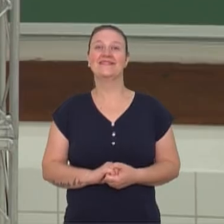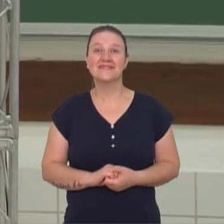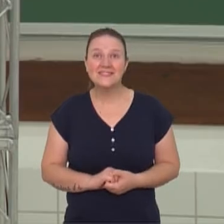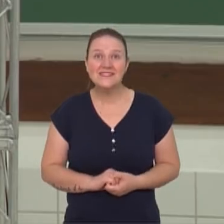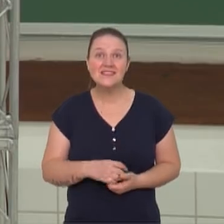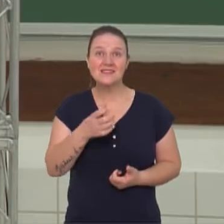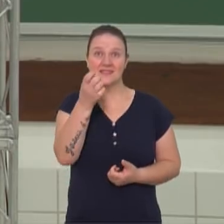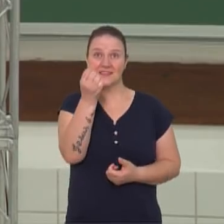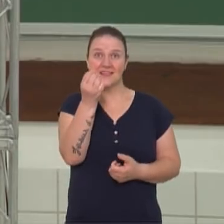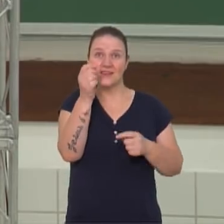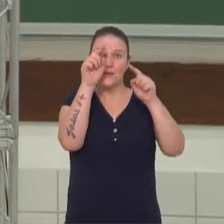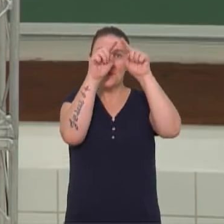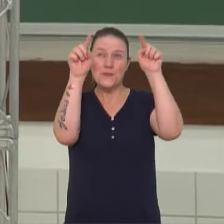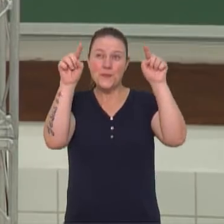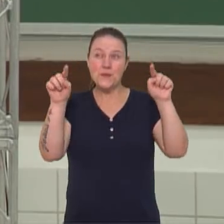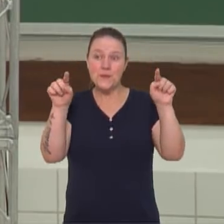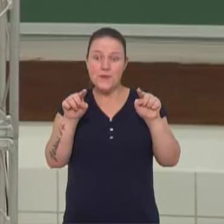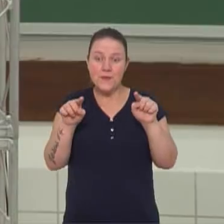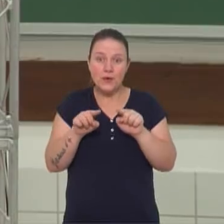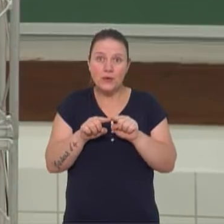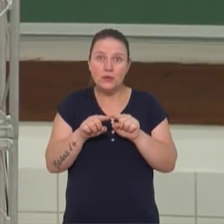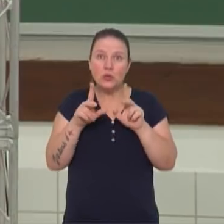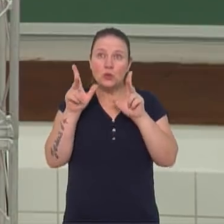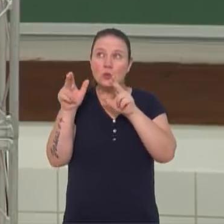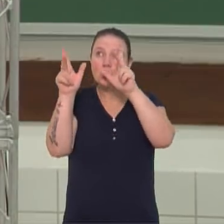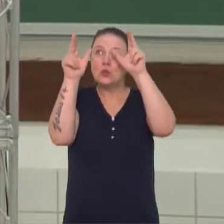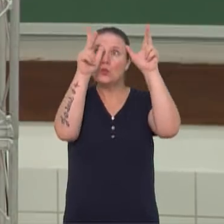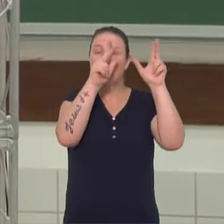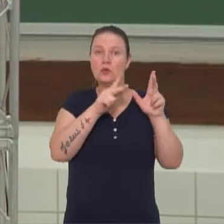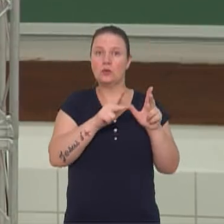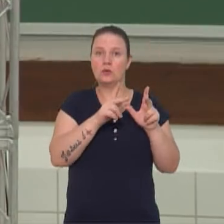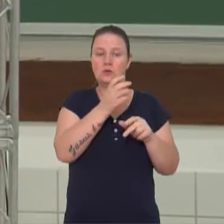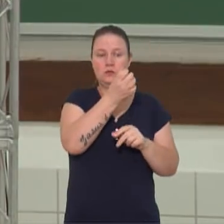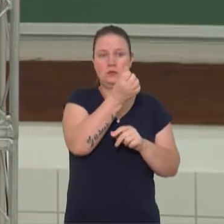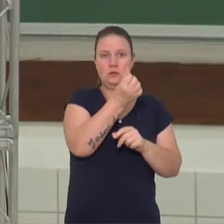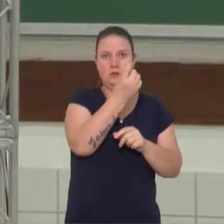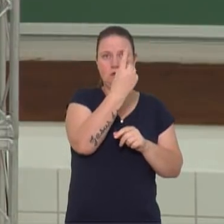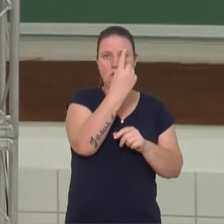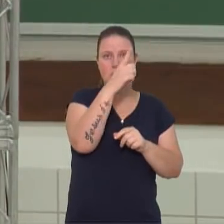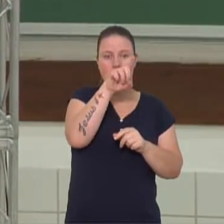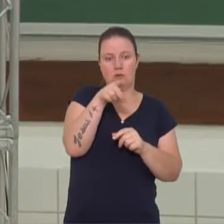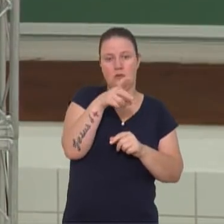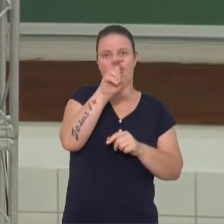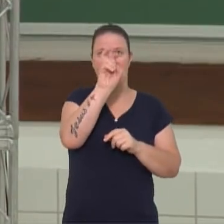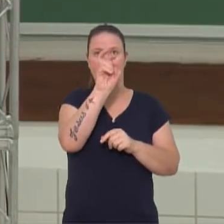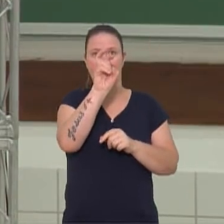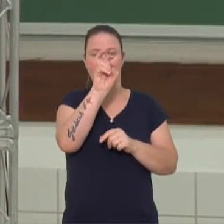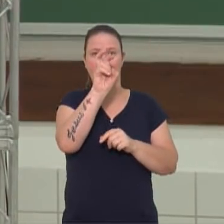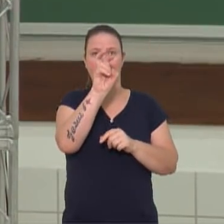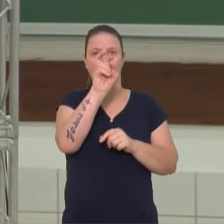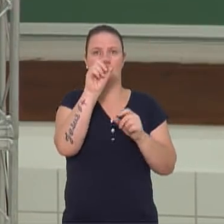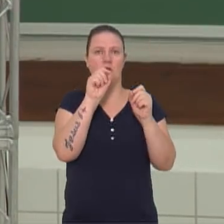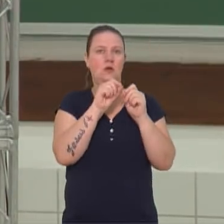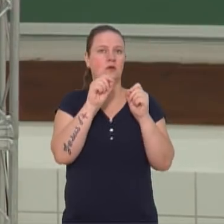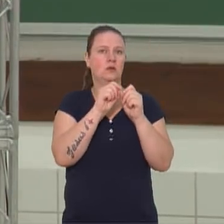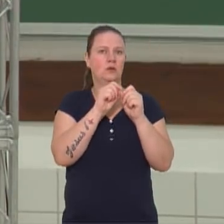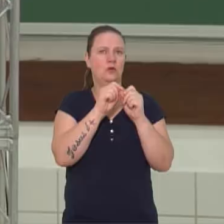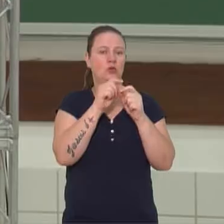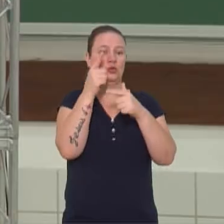6 lados com a mesma medida. Então, eu vou pegar 61,5 e fazer 6 parcelas